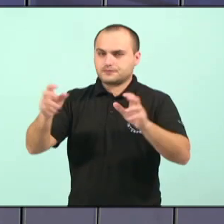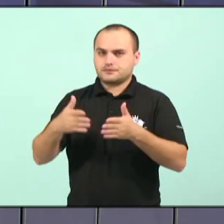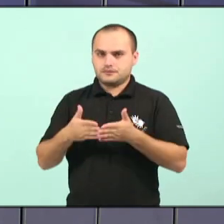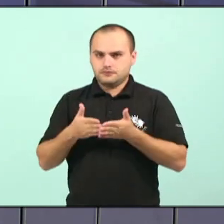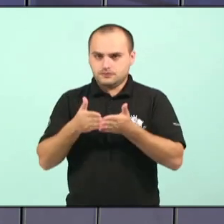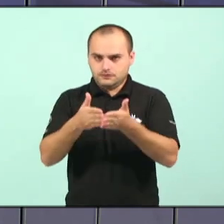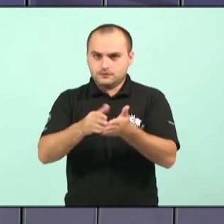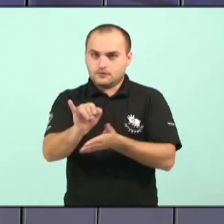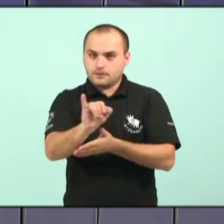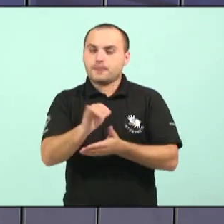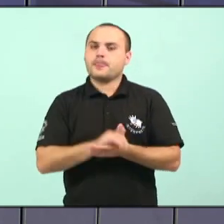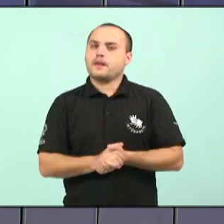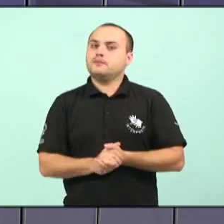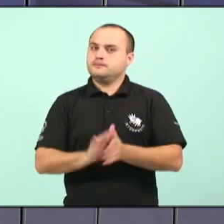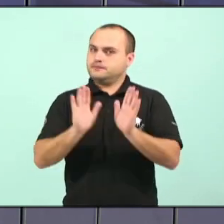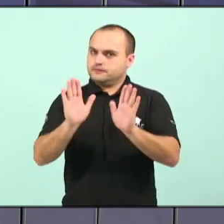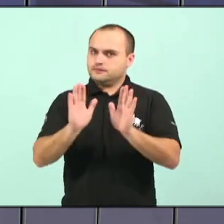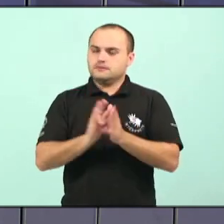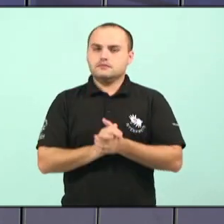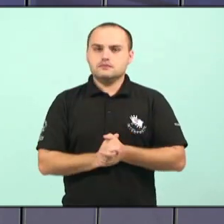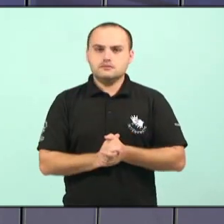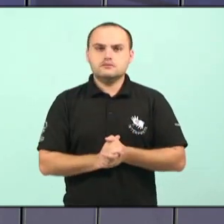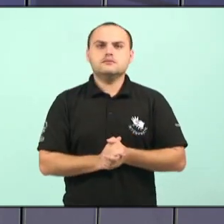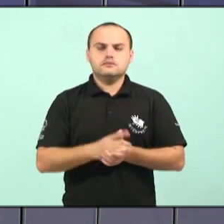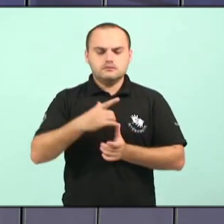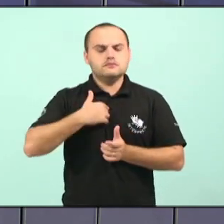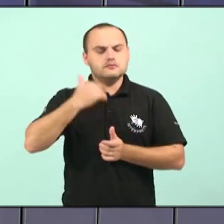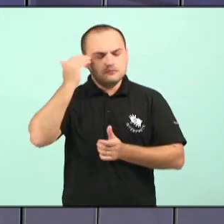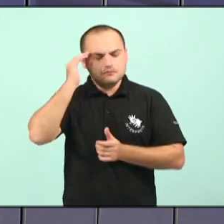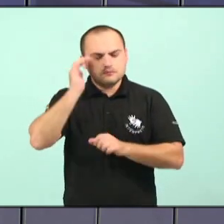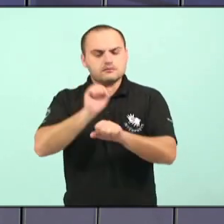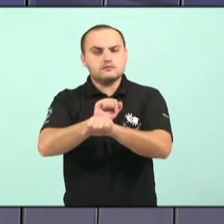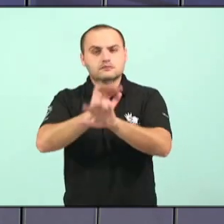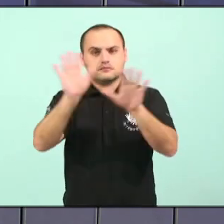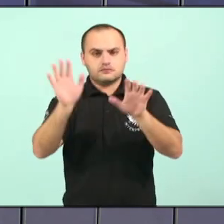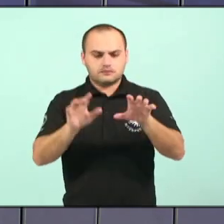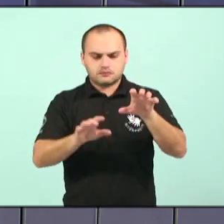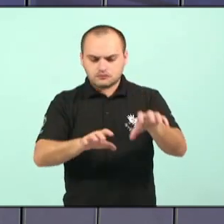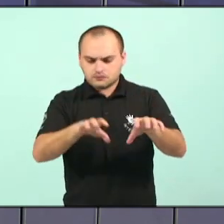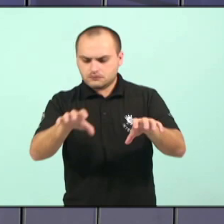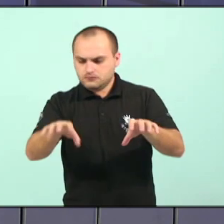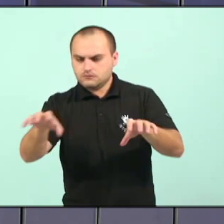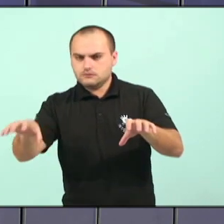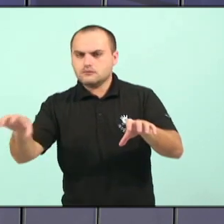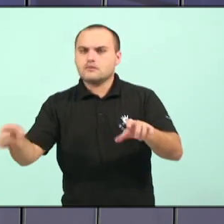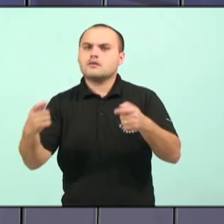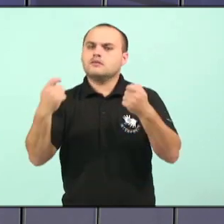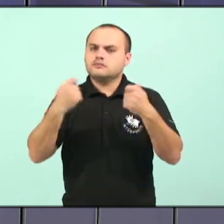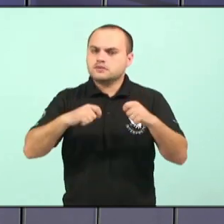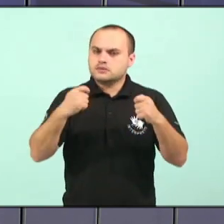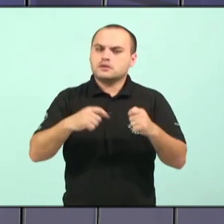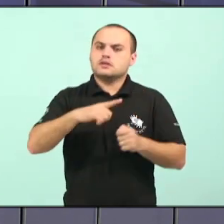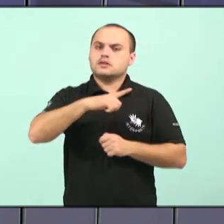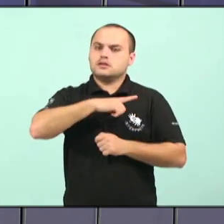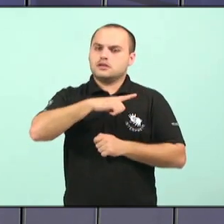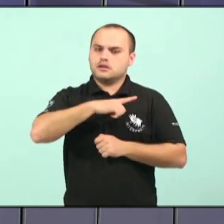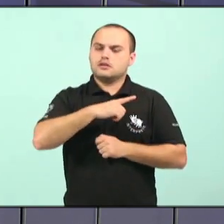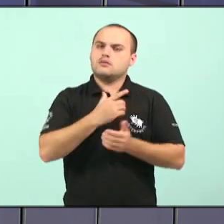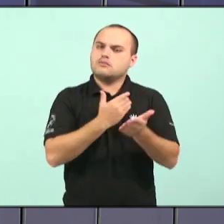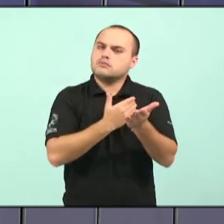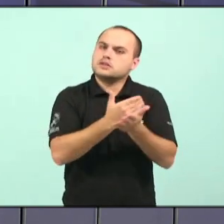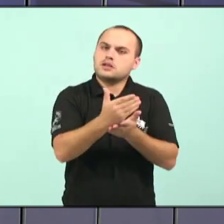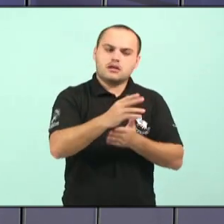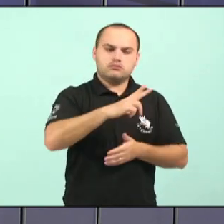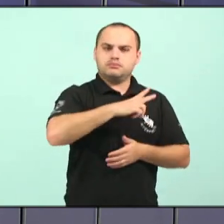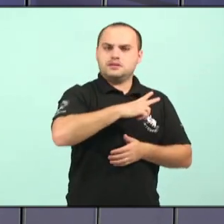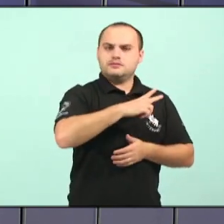favor. Eu entendo que muitos setores da economia devem sim ser repassados, ser realizados pela iniciativa privada. Eu acho que